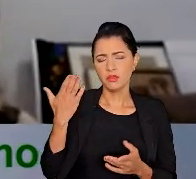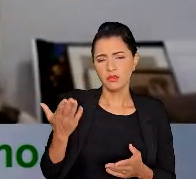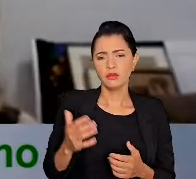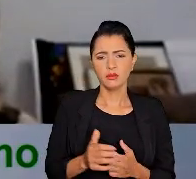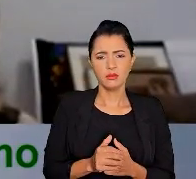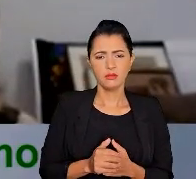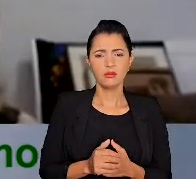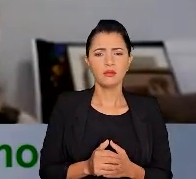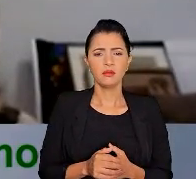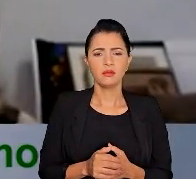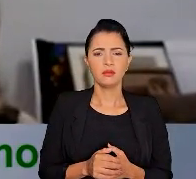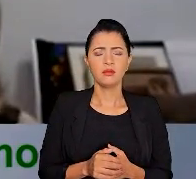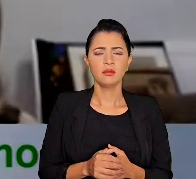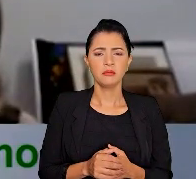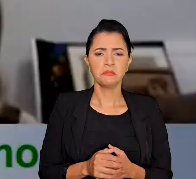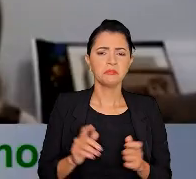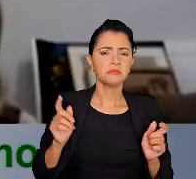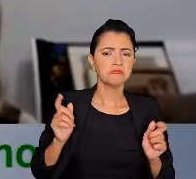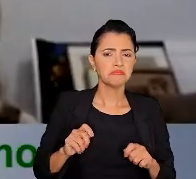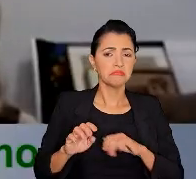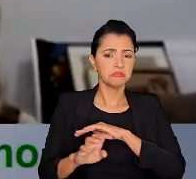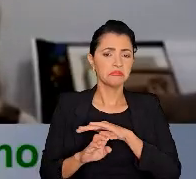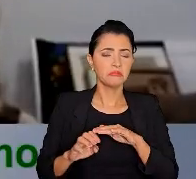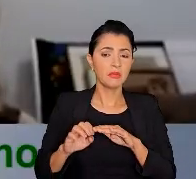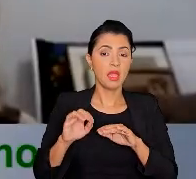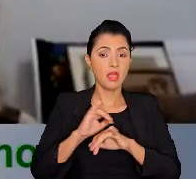acham que cabe às empresas